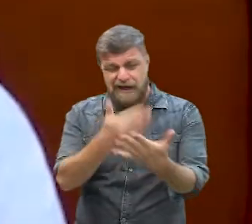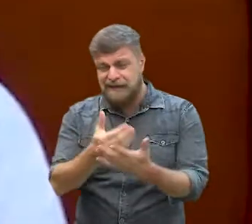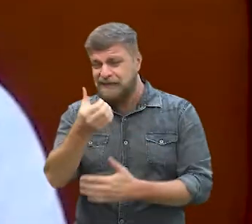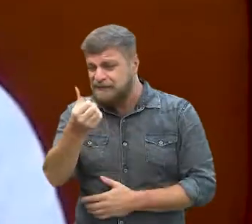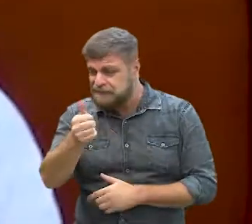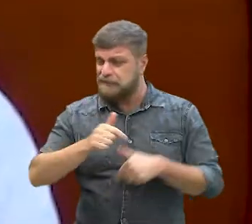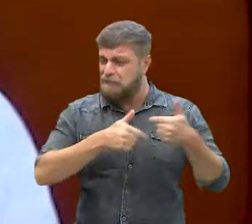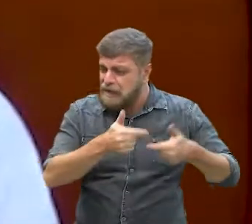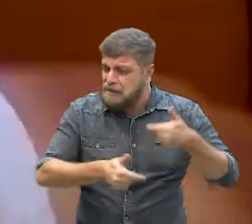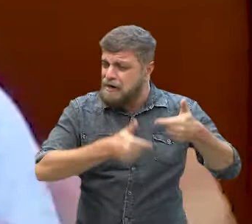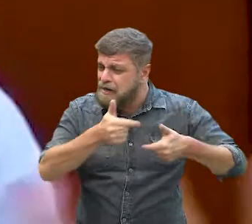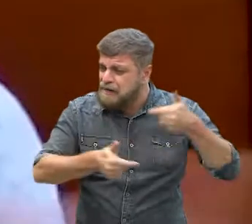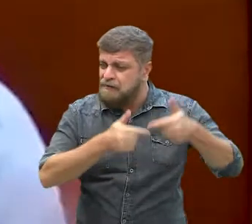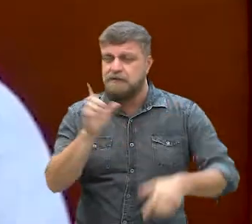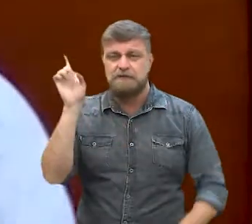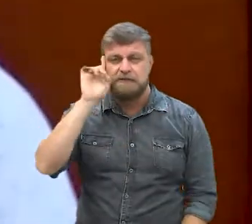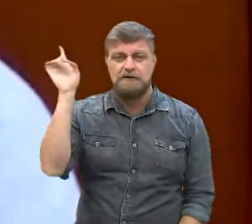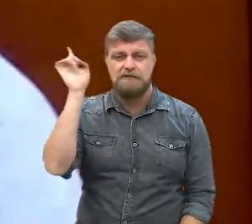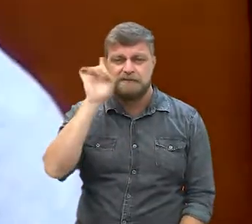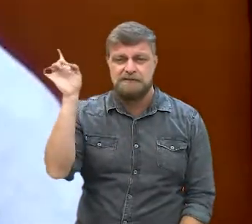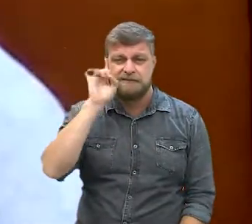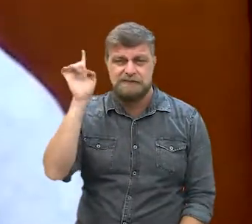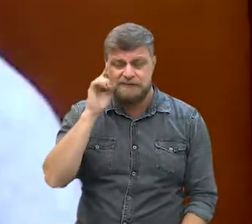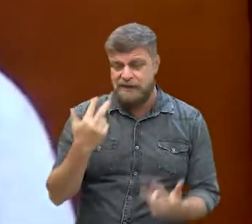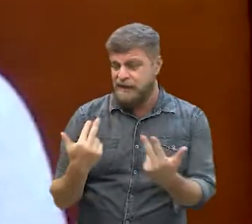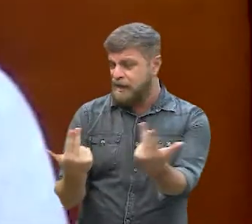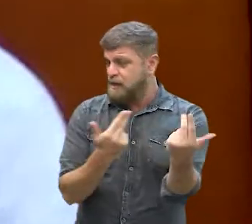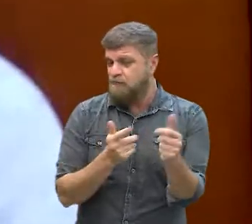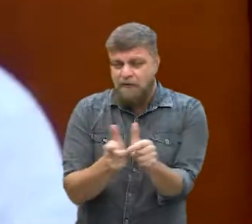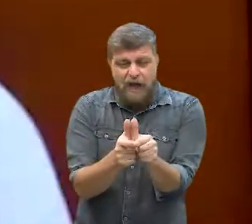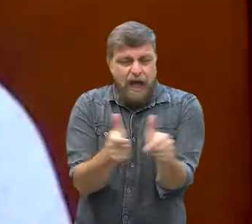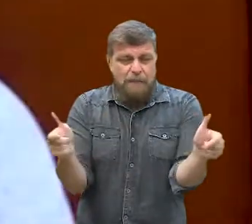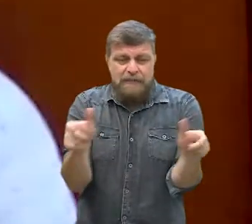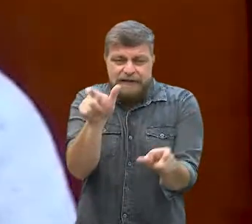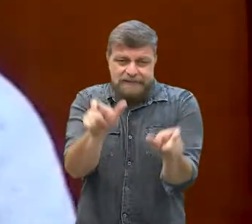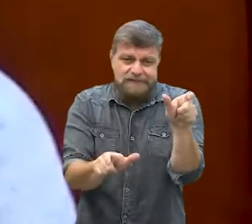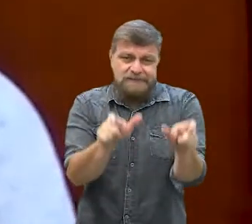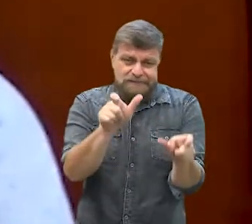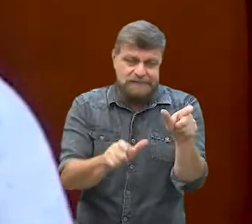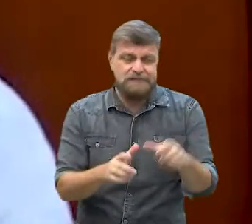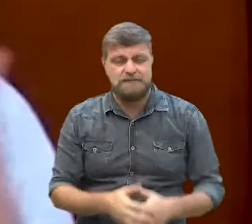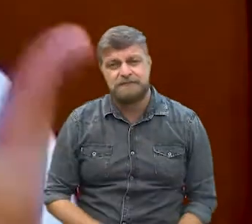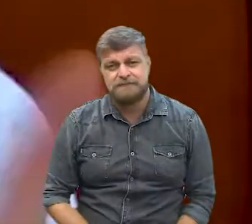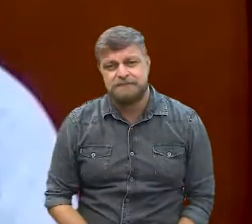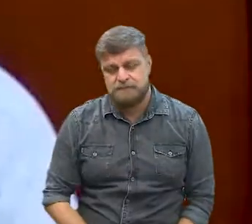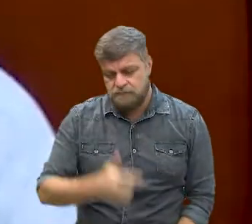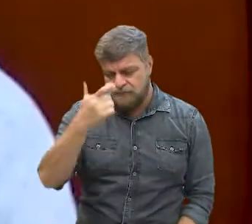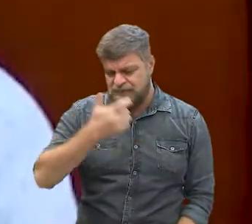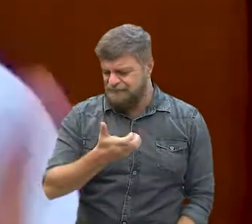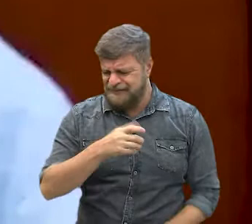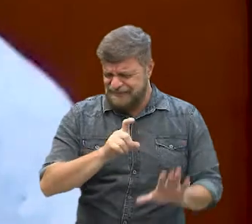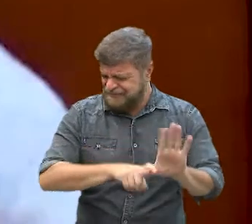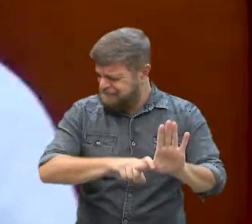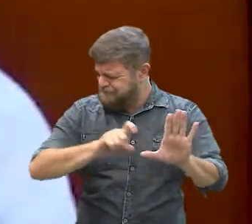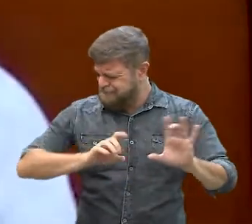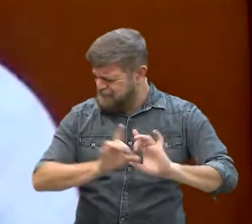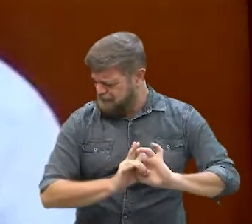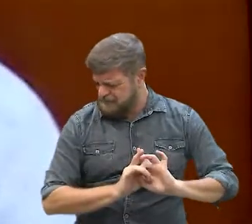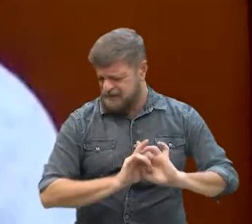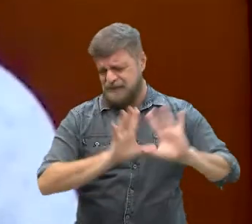pouco normal, né? Que, na verdade, a maioria das pessoas vivem nessa rotina hoje. E eu quis fazer alguma coisa que me libertasse,